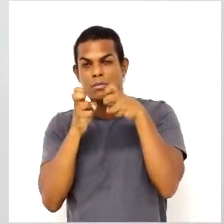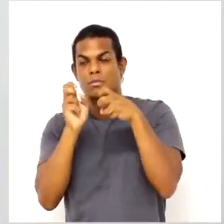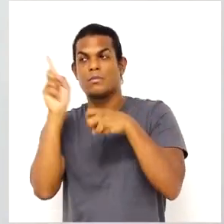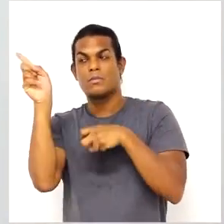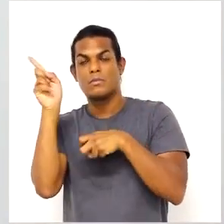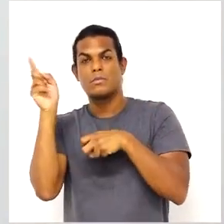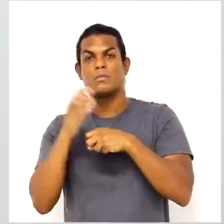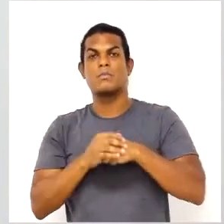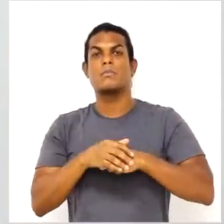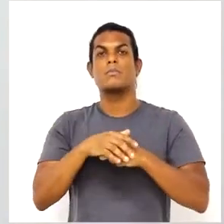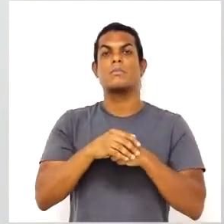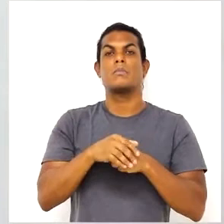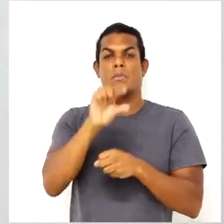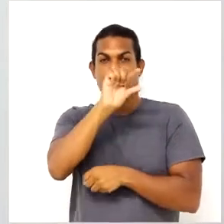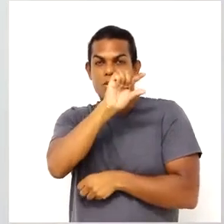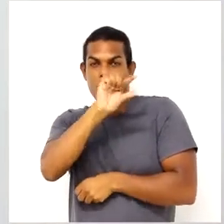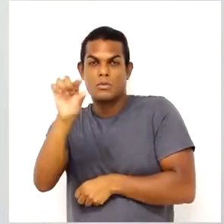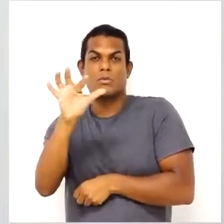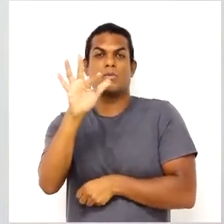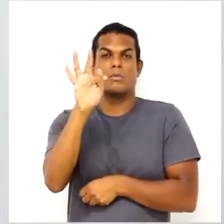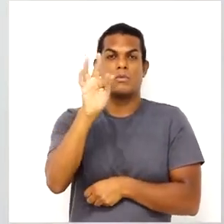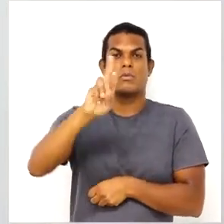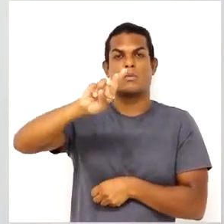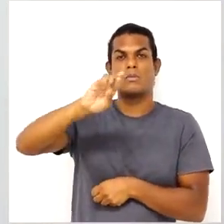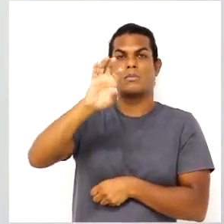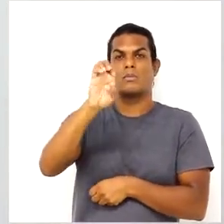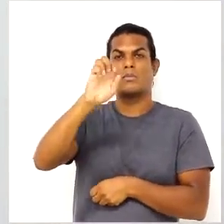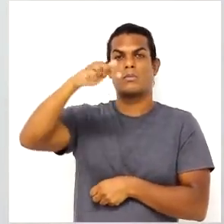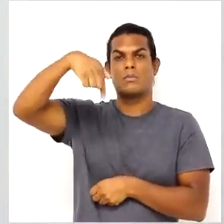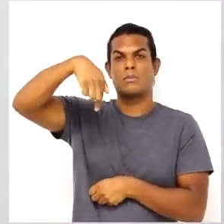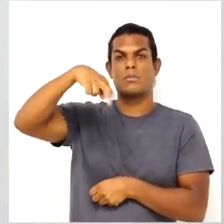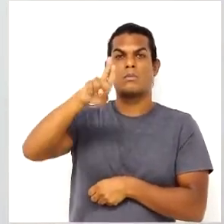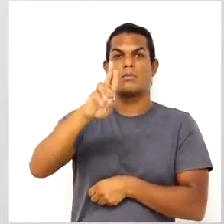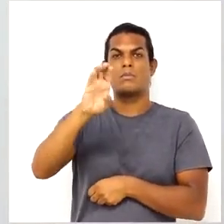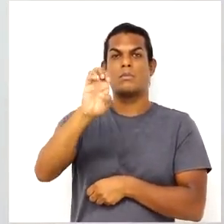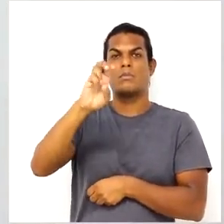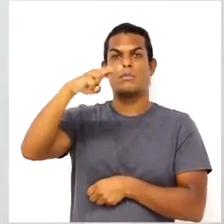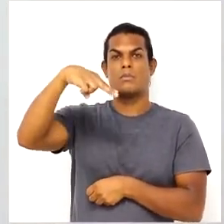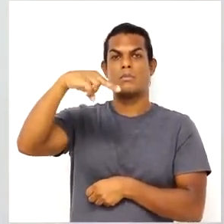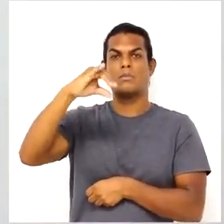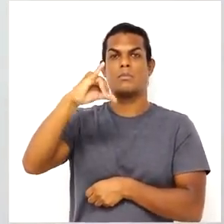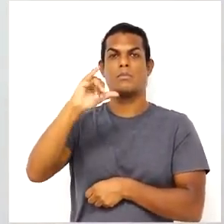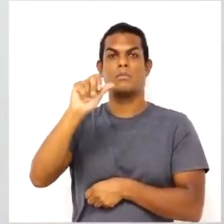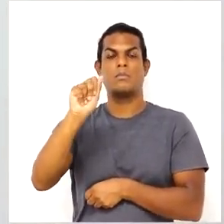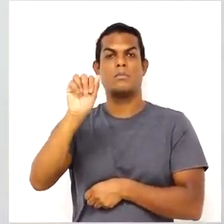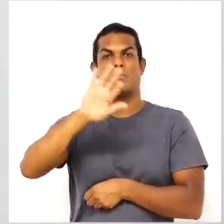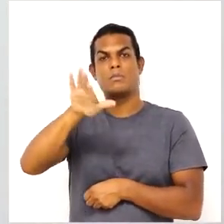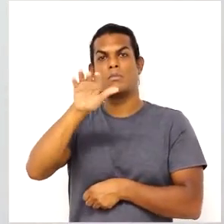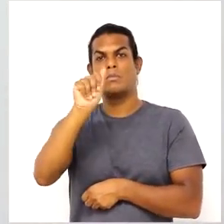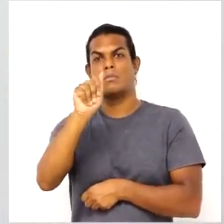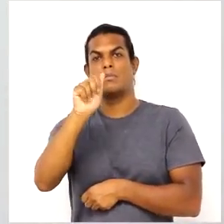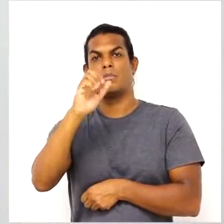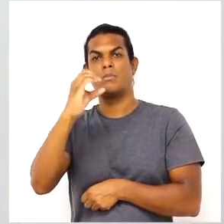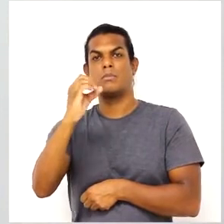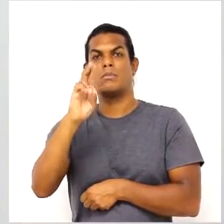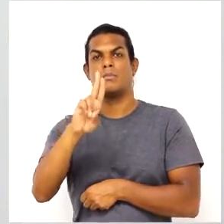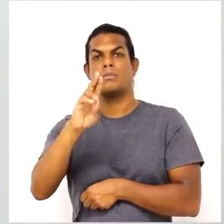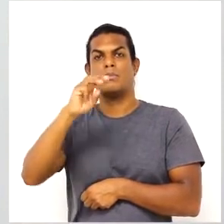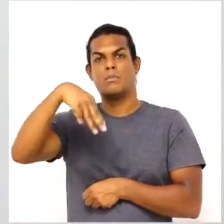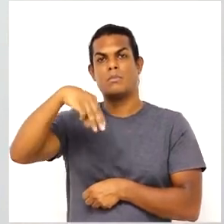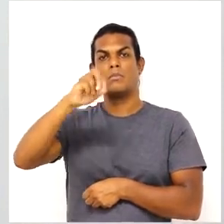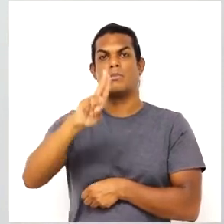coluna frequência acumulada, que iremos construir na tabela fornecida. O processo